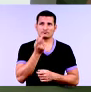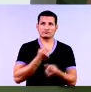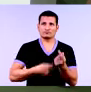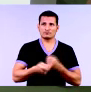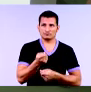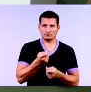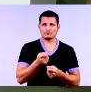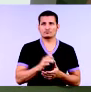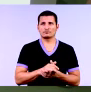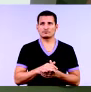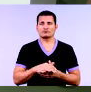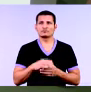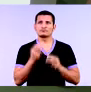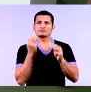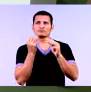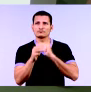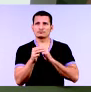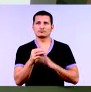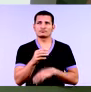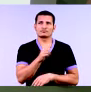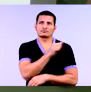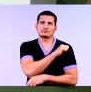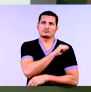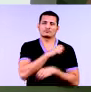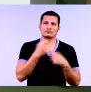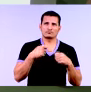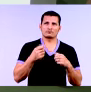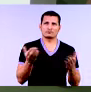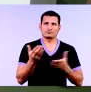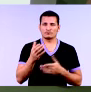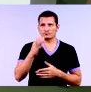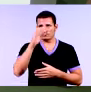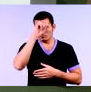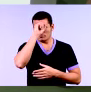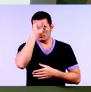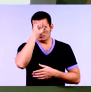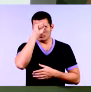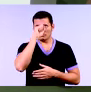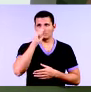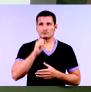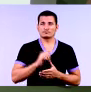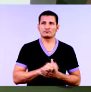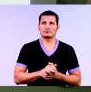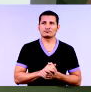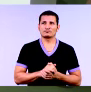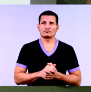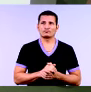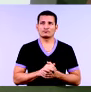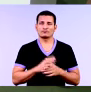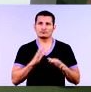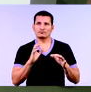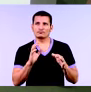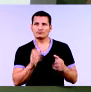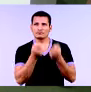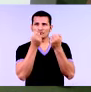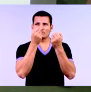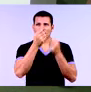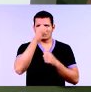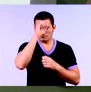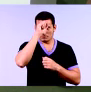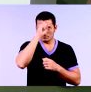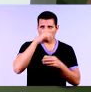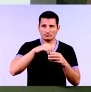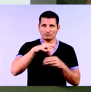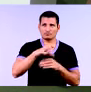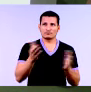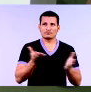Que mensagem, professor, os nossos alunos têm que levar para casa para captar aí, para colocar bem na mente o conteúdo de